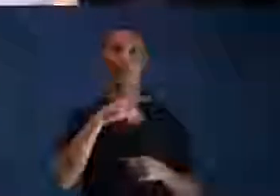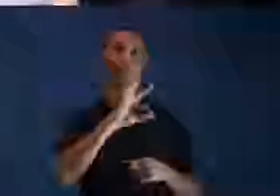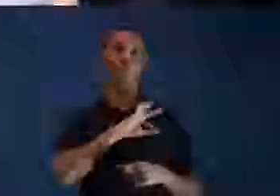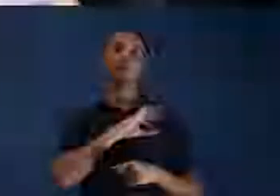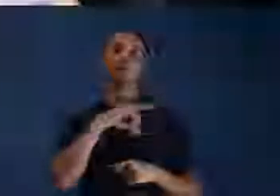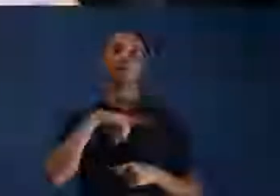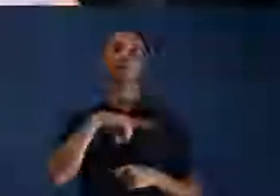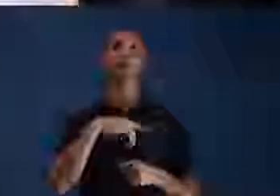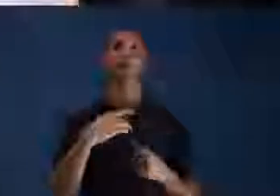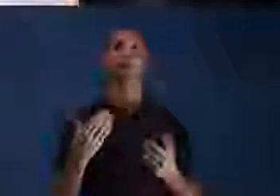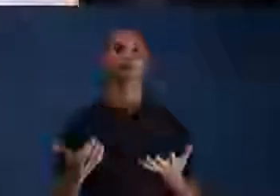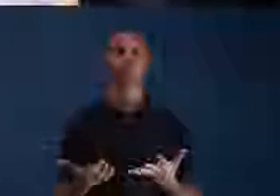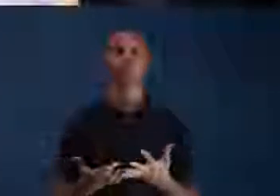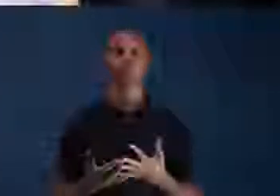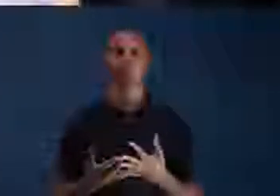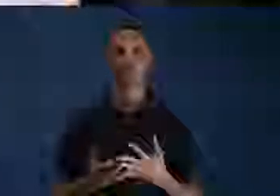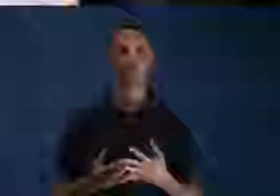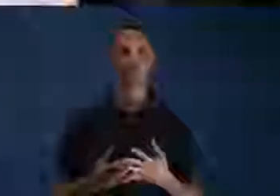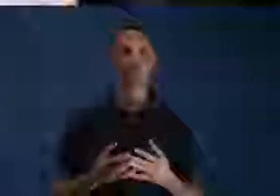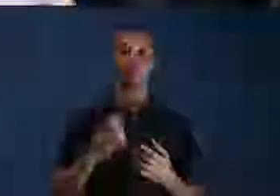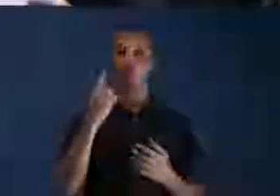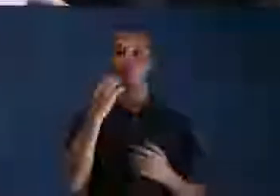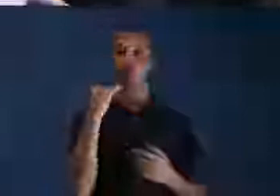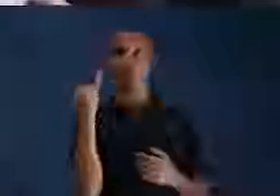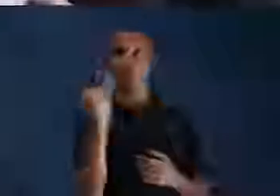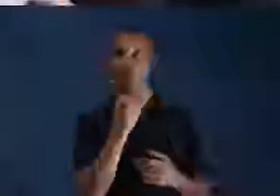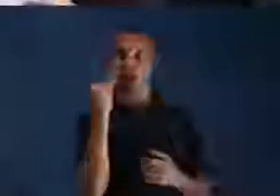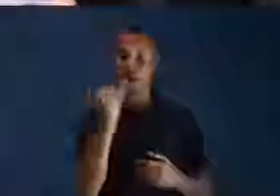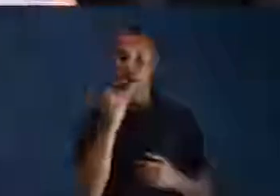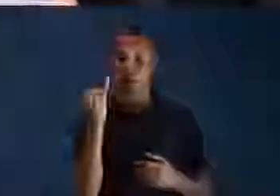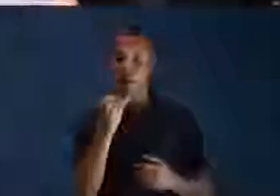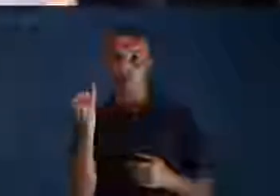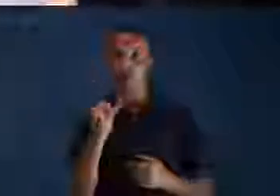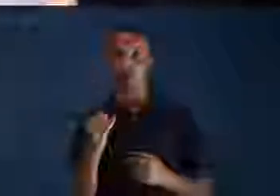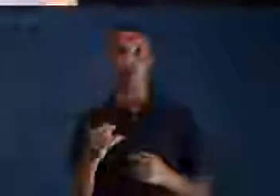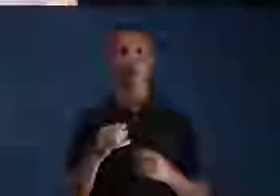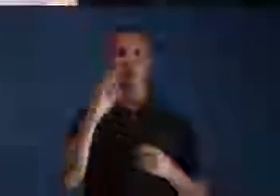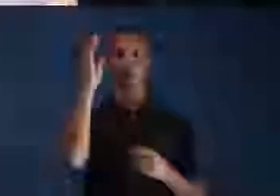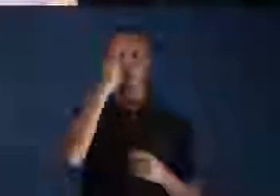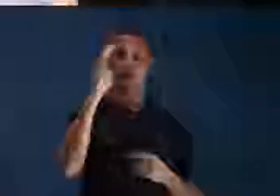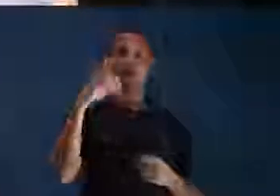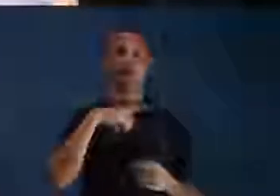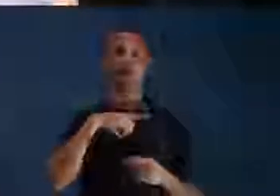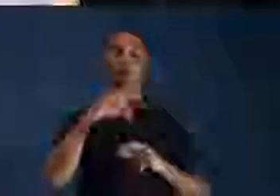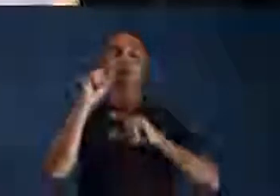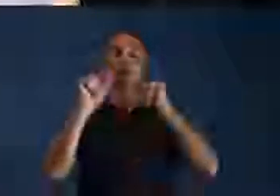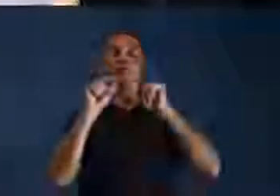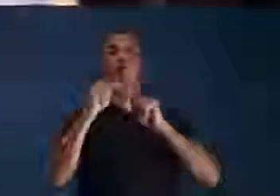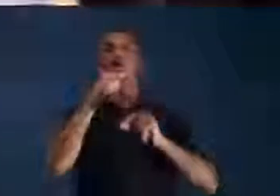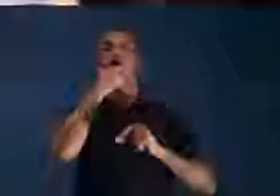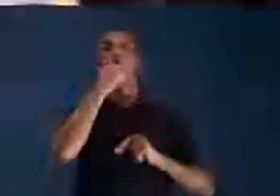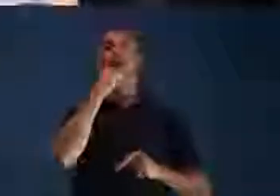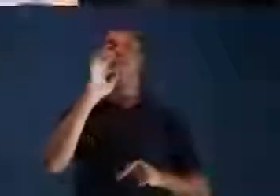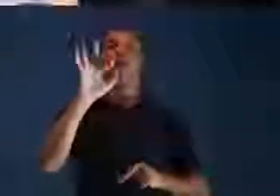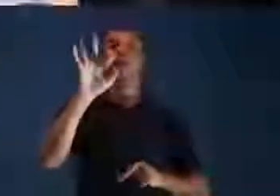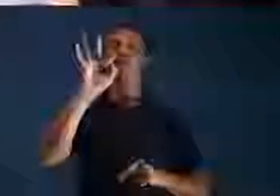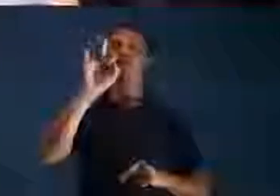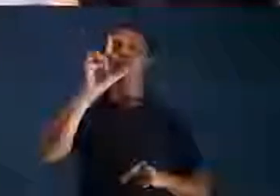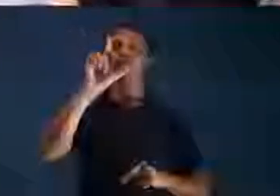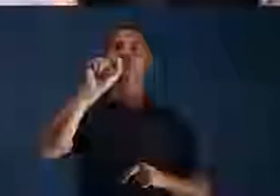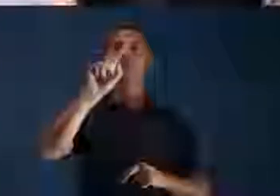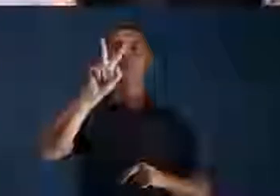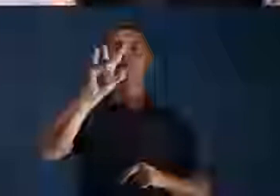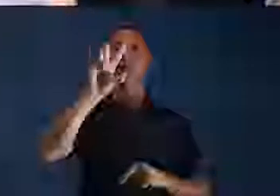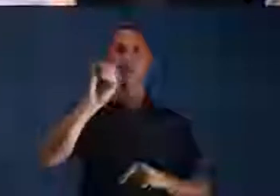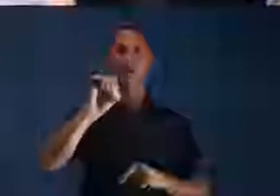e Albuquerque. Um dos mais importantes antologistas brasileiros é, sem dúvida, o Flávio Moreira da Costa.